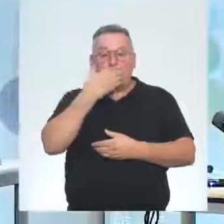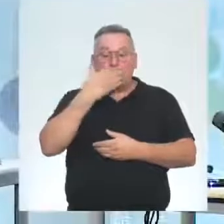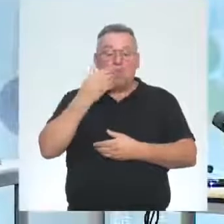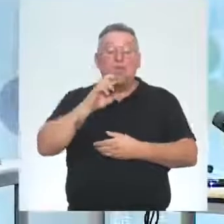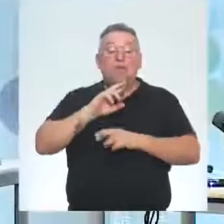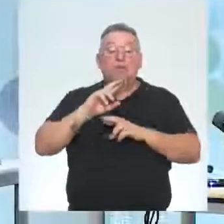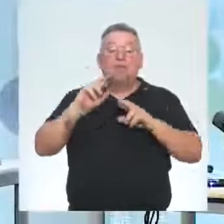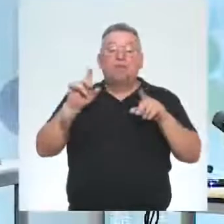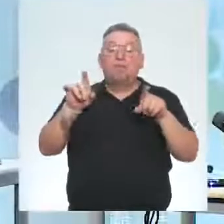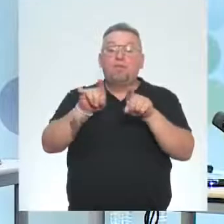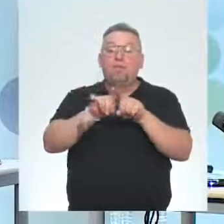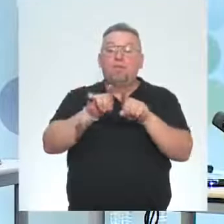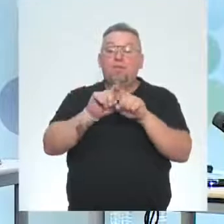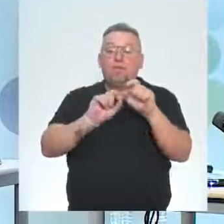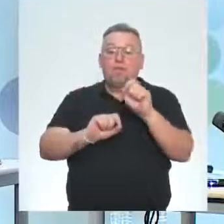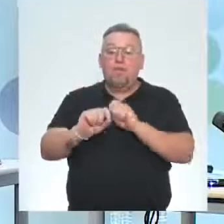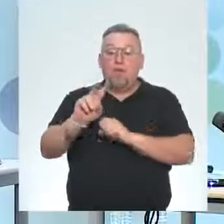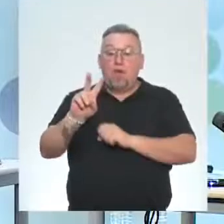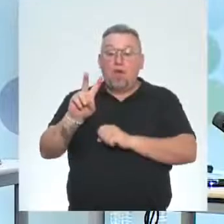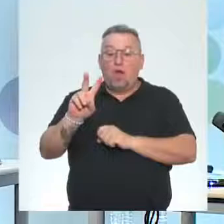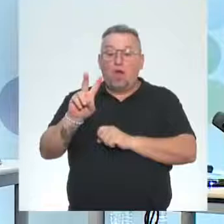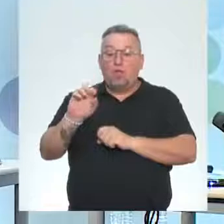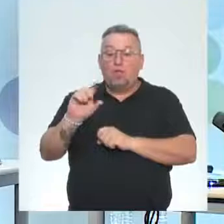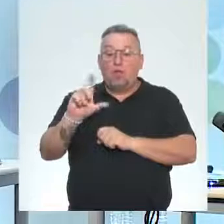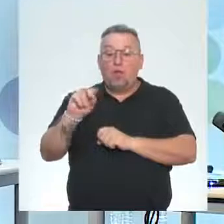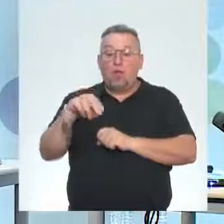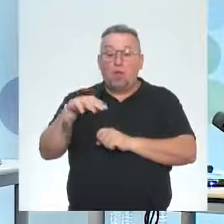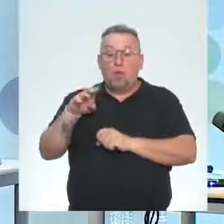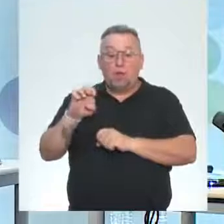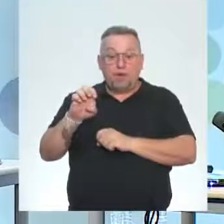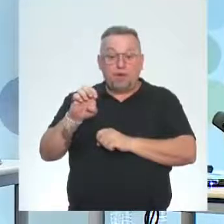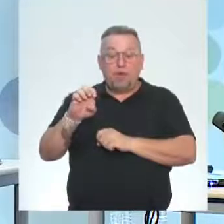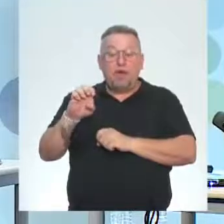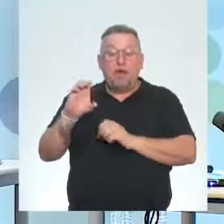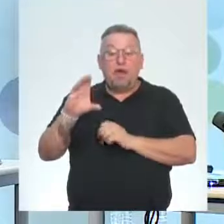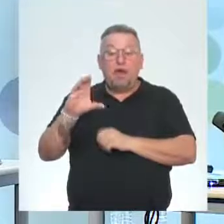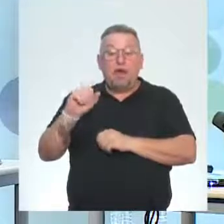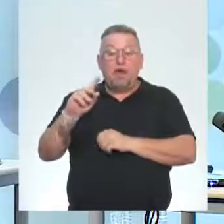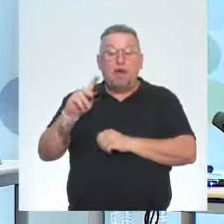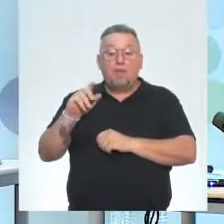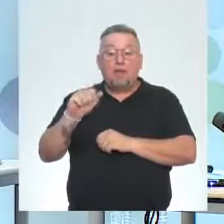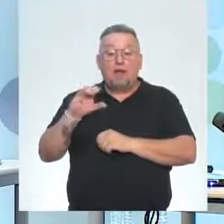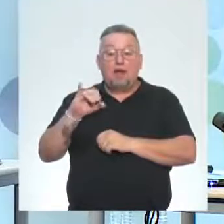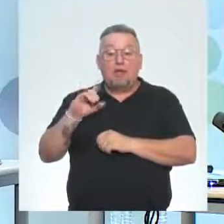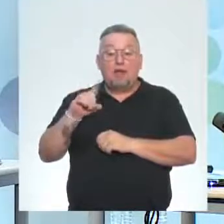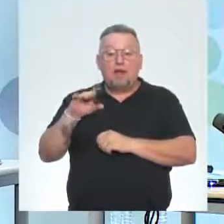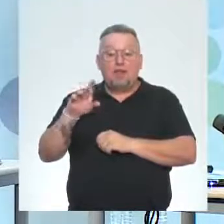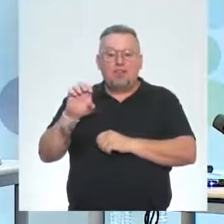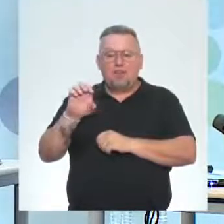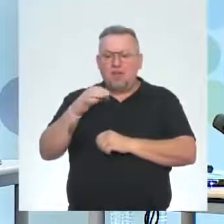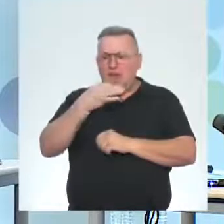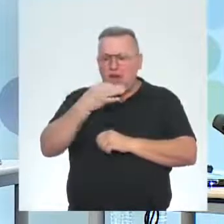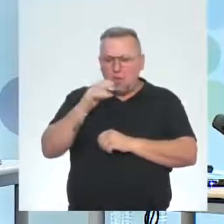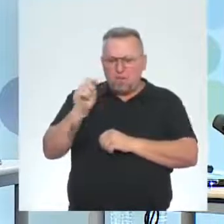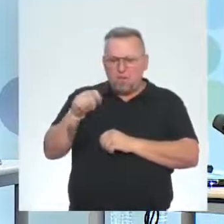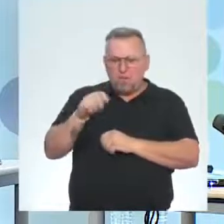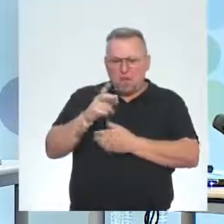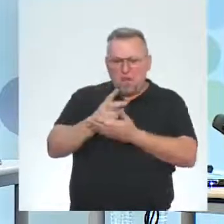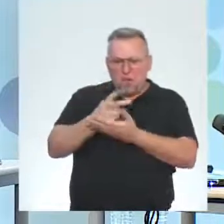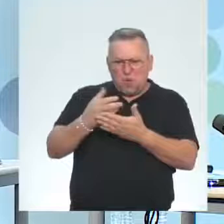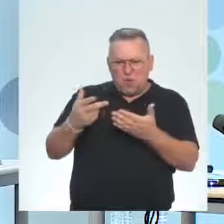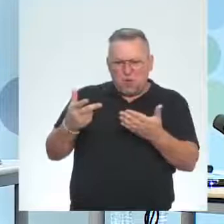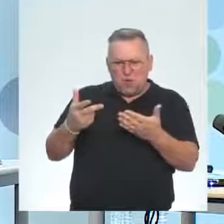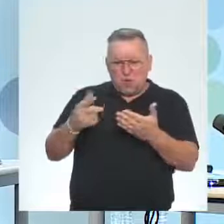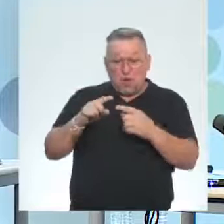as diferenças entre volume e capacidade, né? Porque muitas vezes a gente confunde, acha que é a mesma coisa. Apesar de